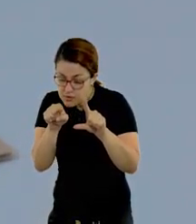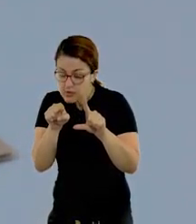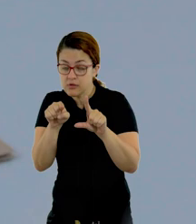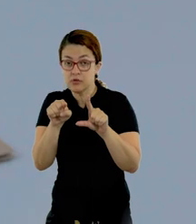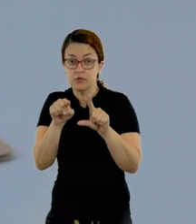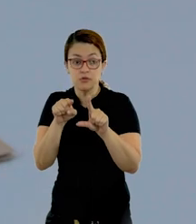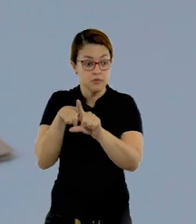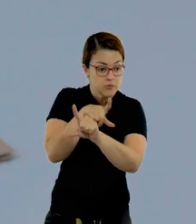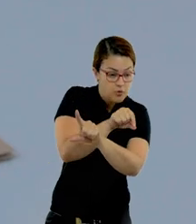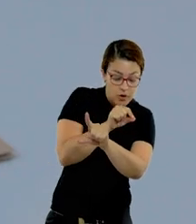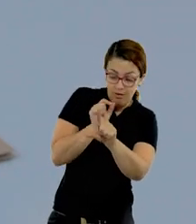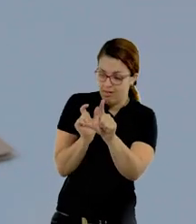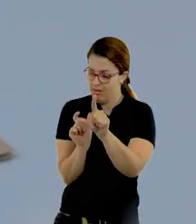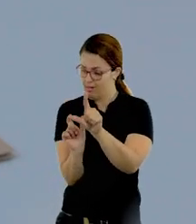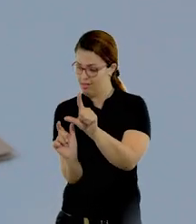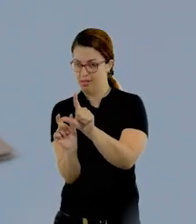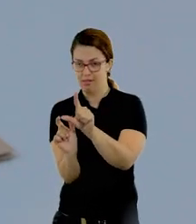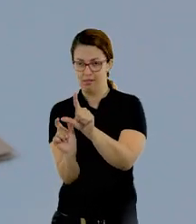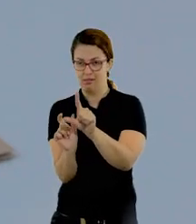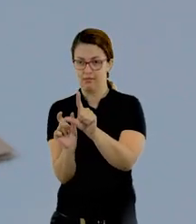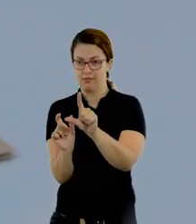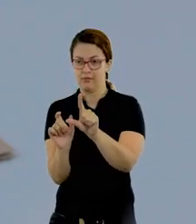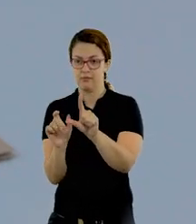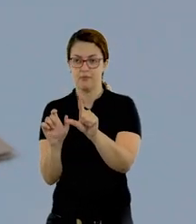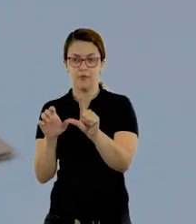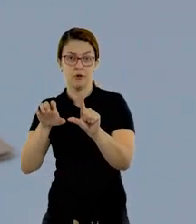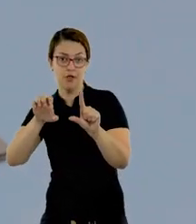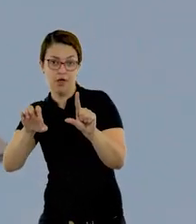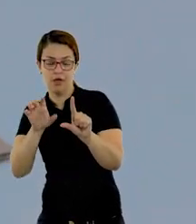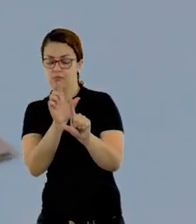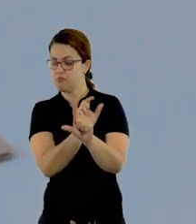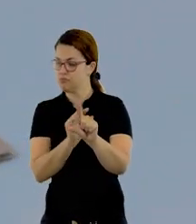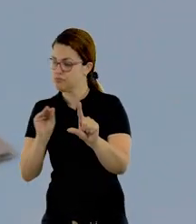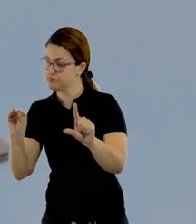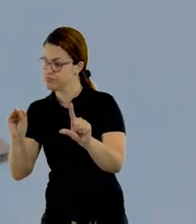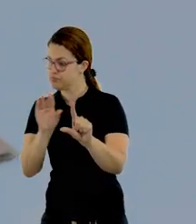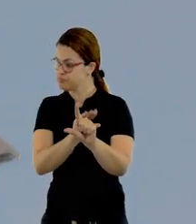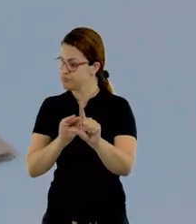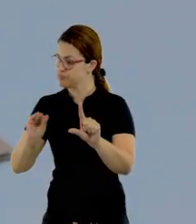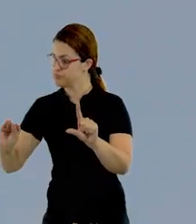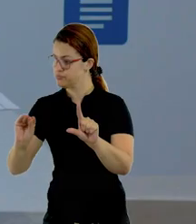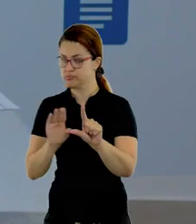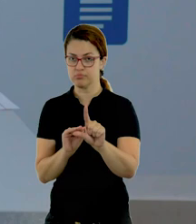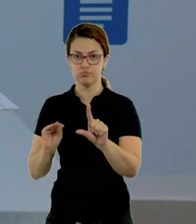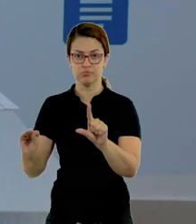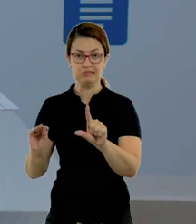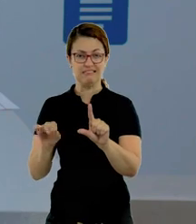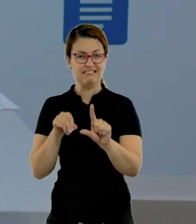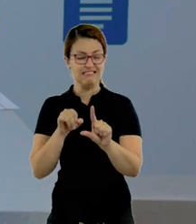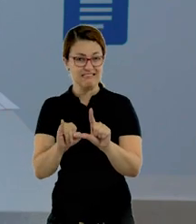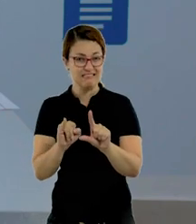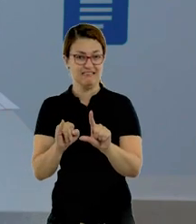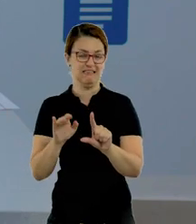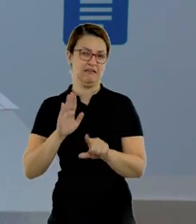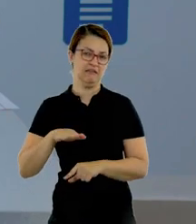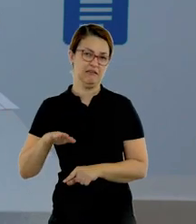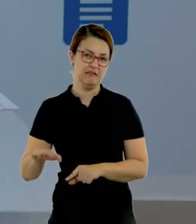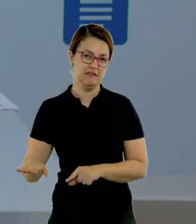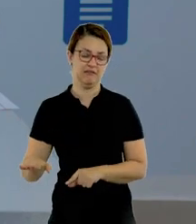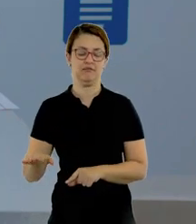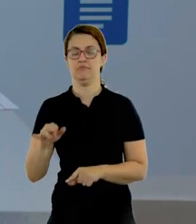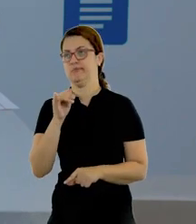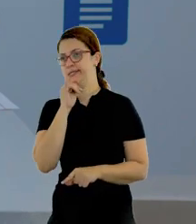Aí colocar a letra E e assim por diante. Se por acaso acontecer